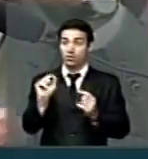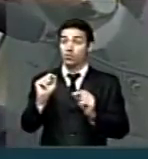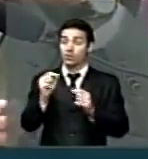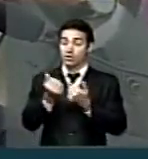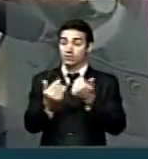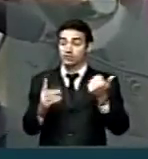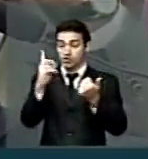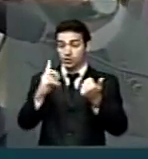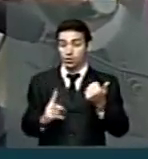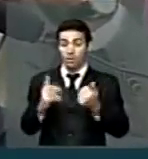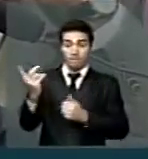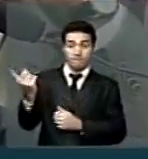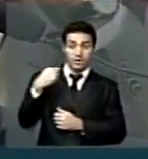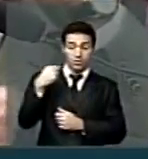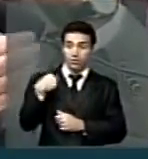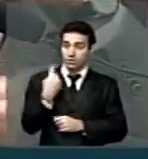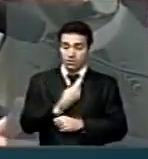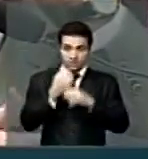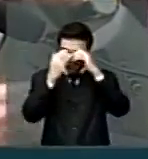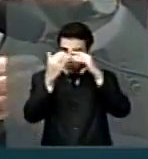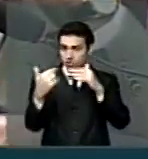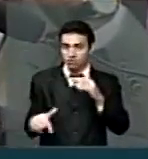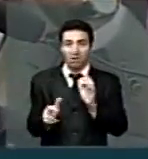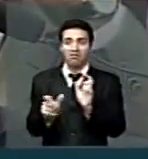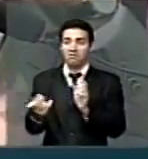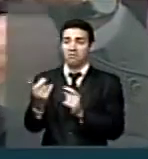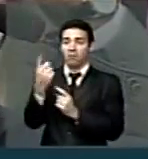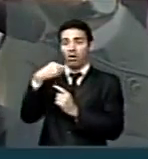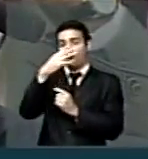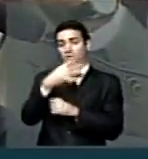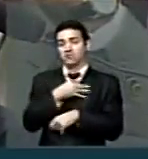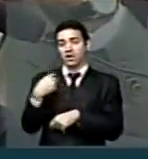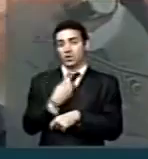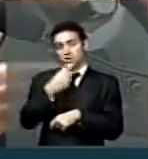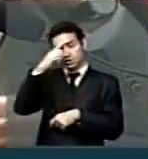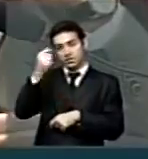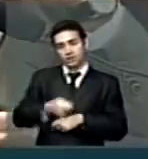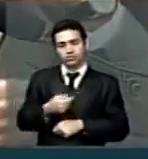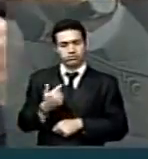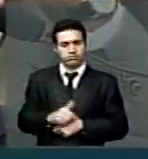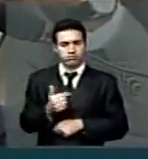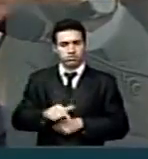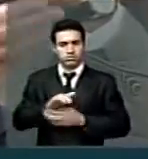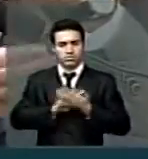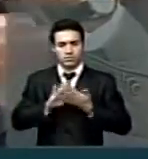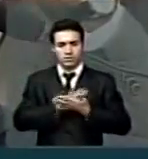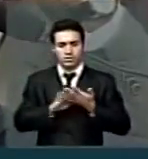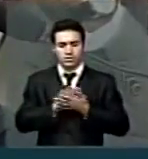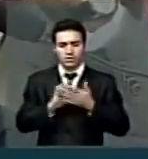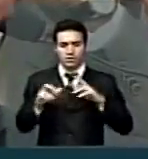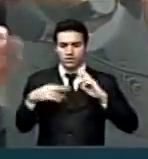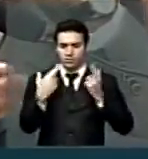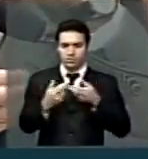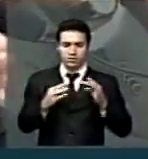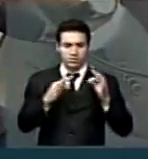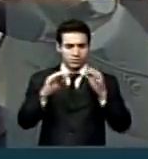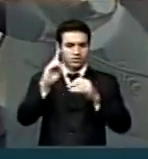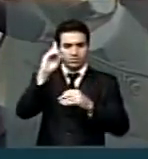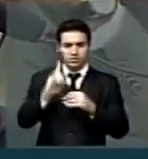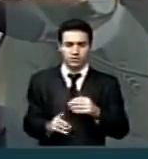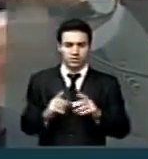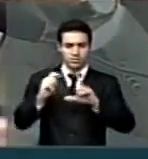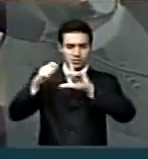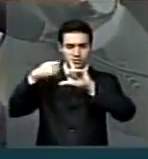mesa, pelo presidente da casa. A sessão, ela está ocorrendo com o direito a todos de poder acompanhar pela TV